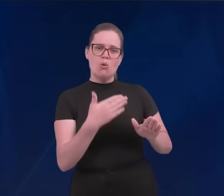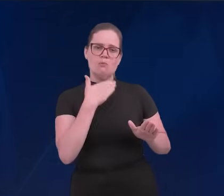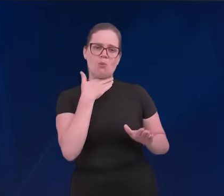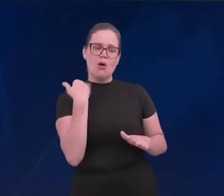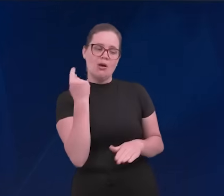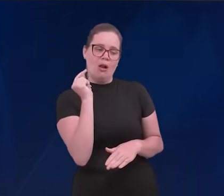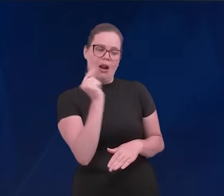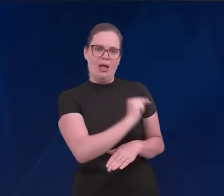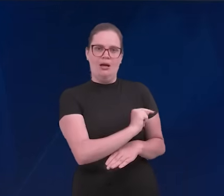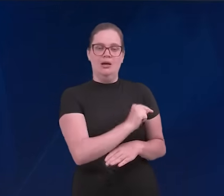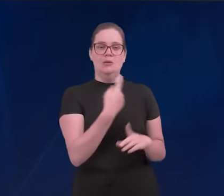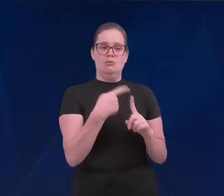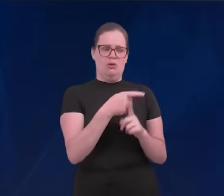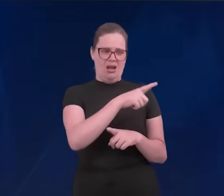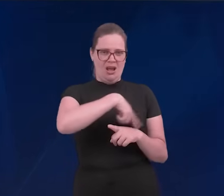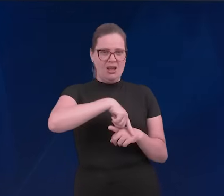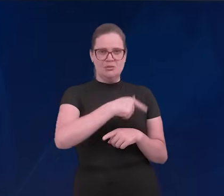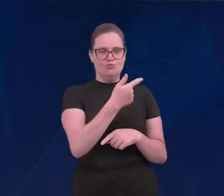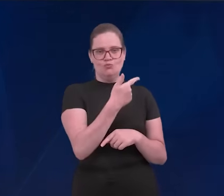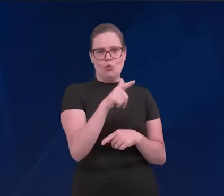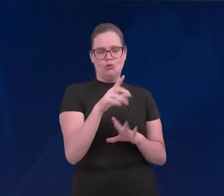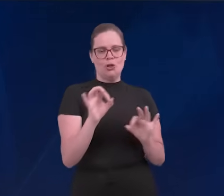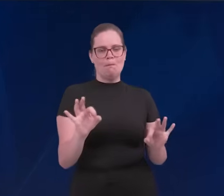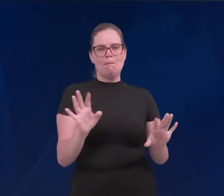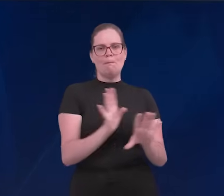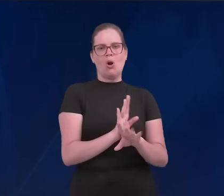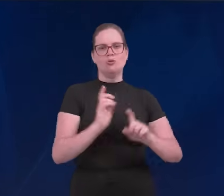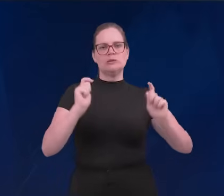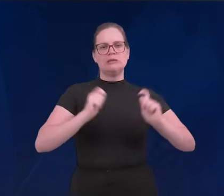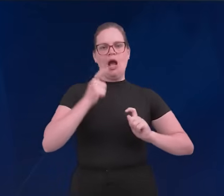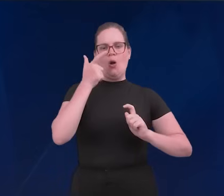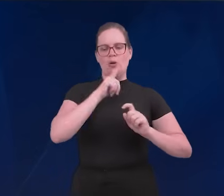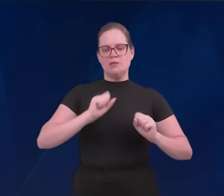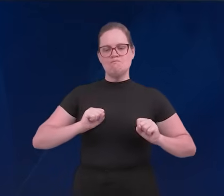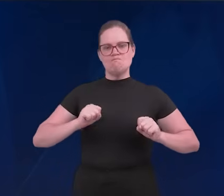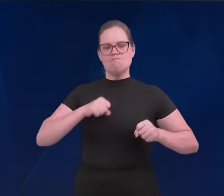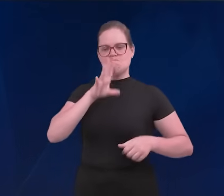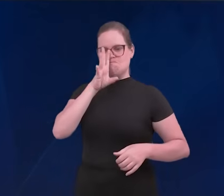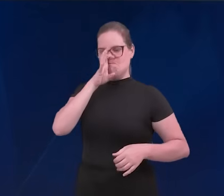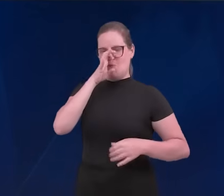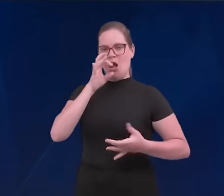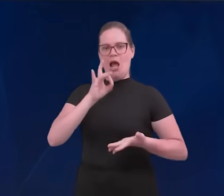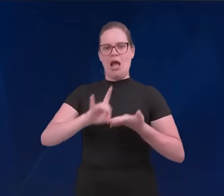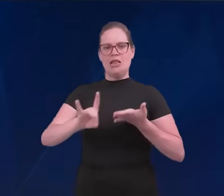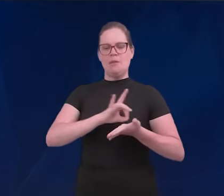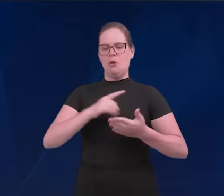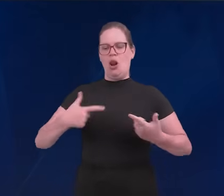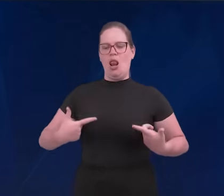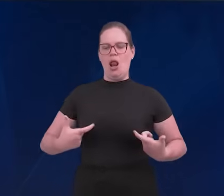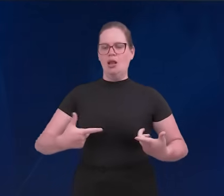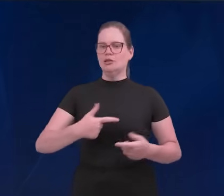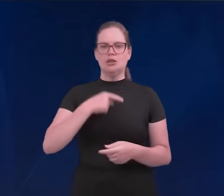que se interpuseram a eles nesta etapa da caminhada.